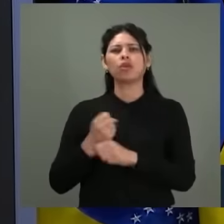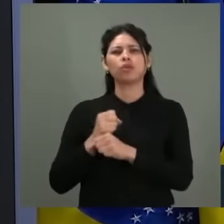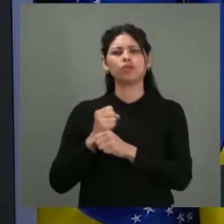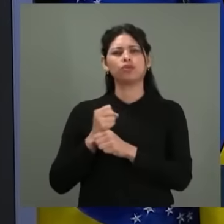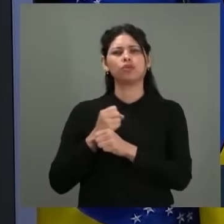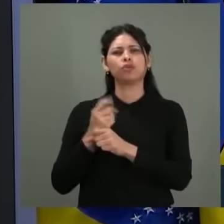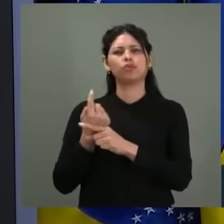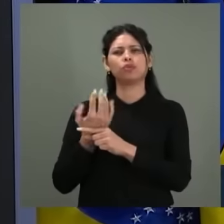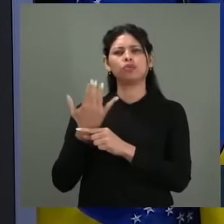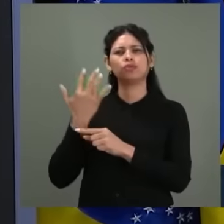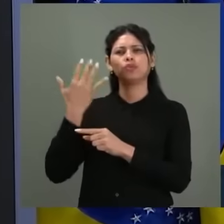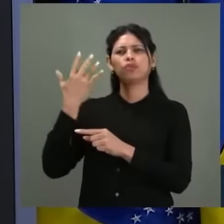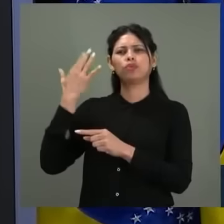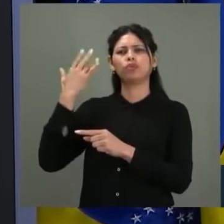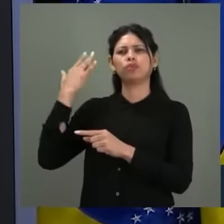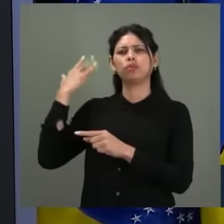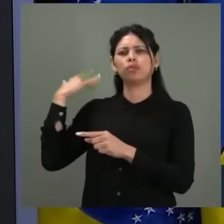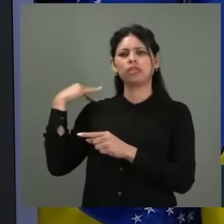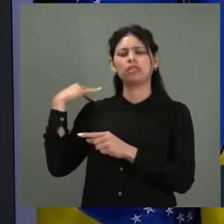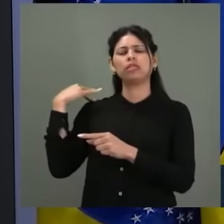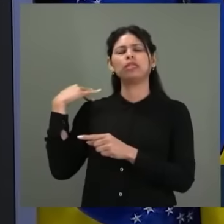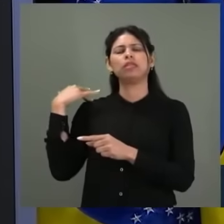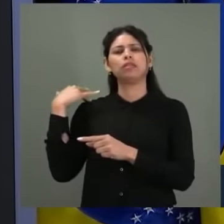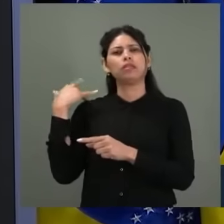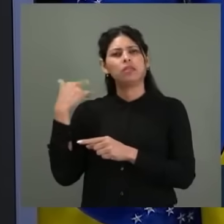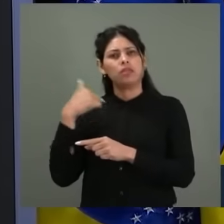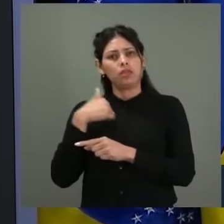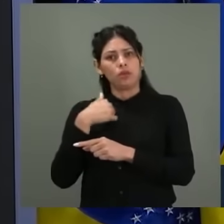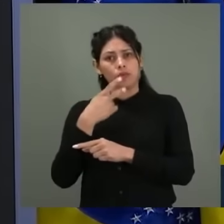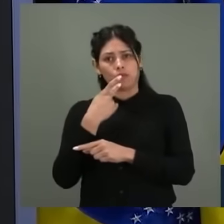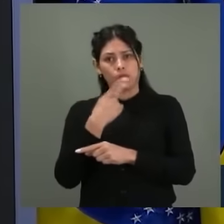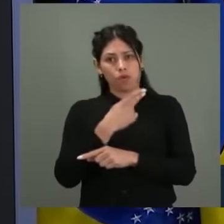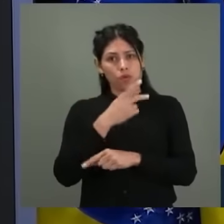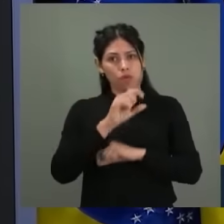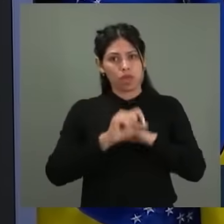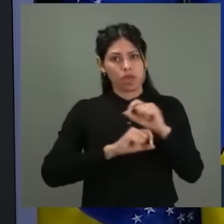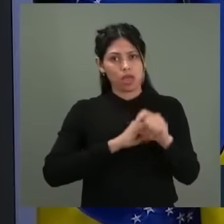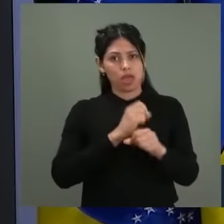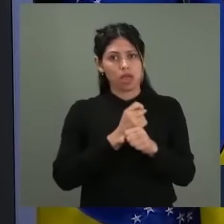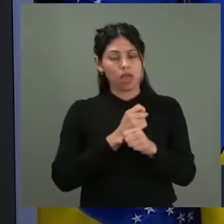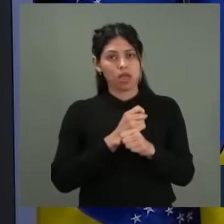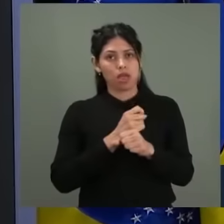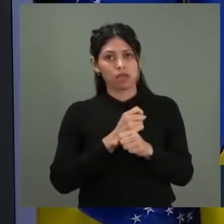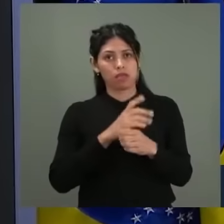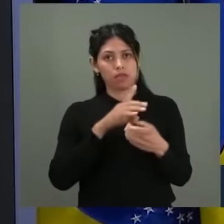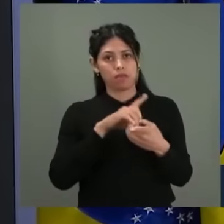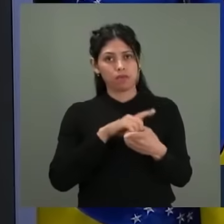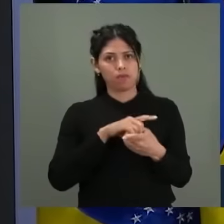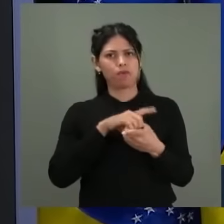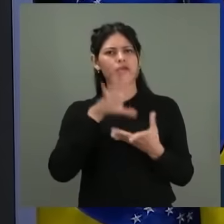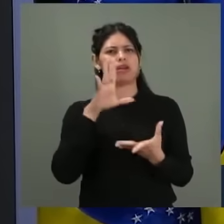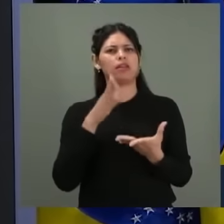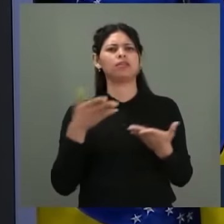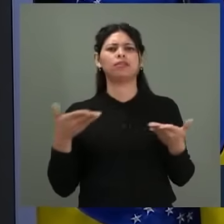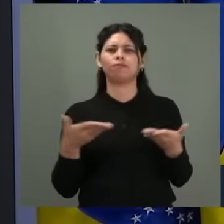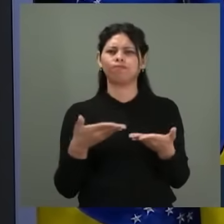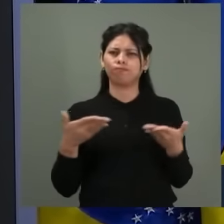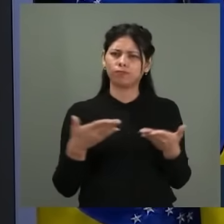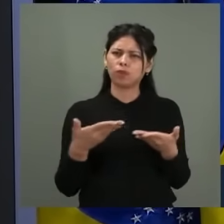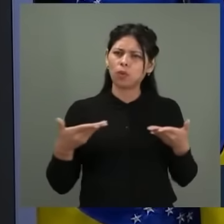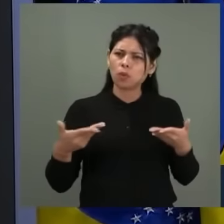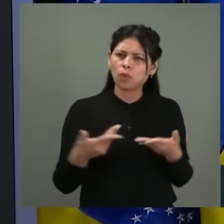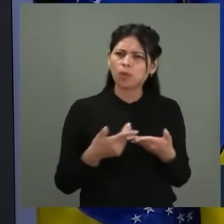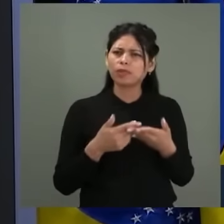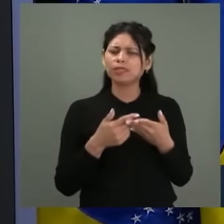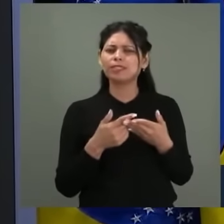anteriores. Eu ouso falar que a democracia está por um fio. Mas hoje o Senado,